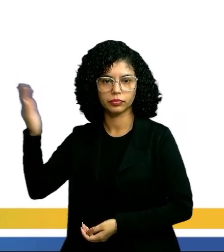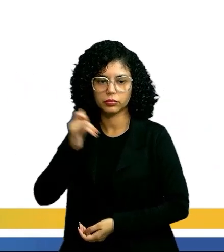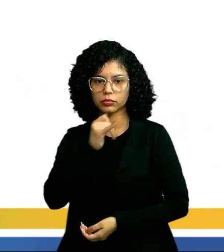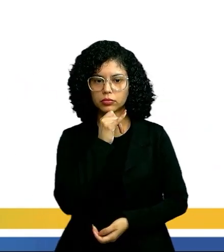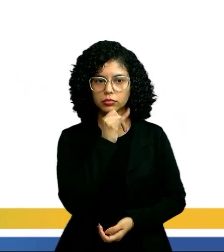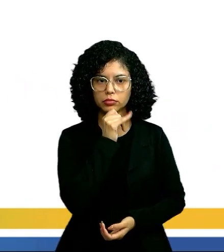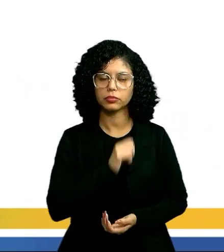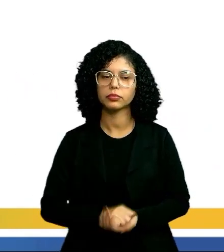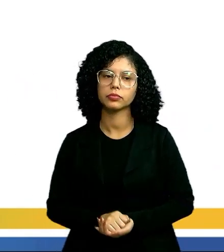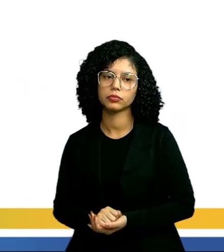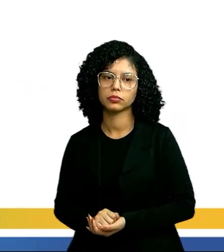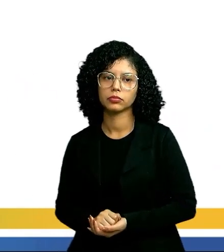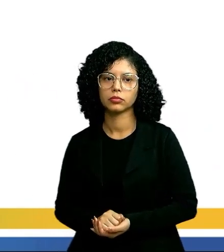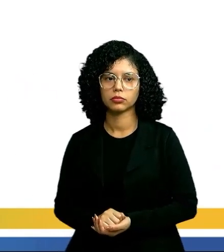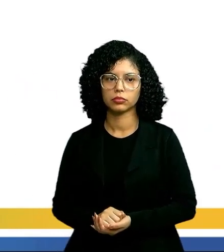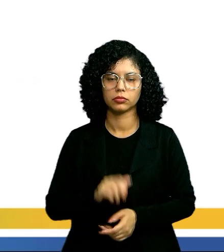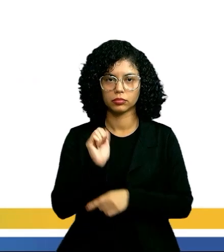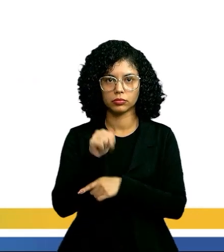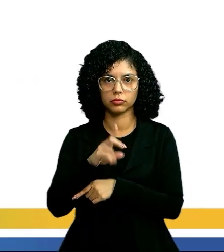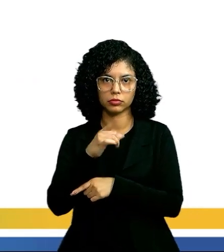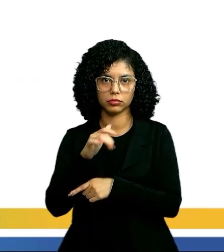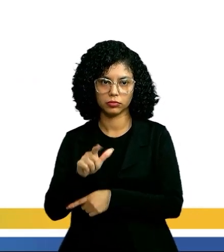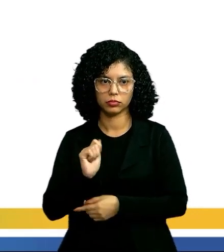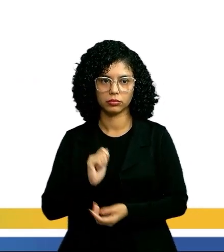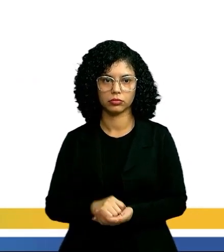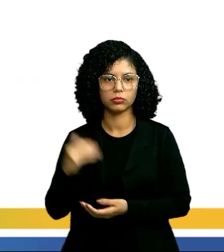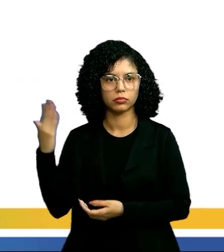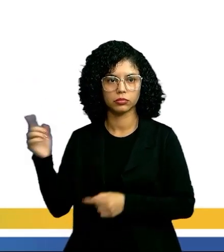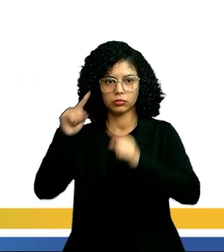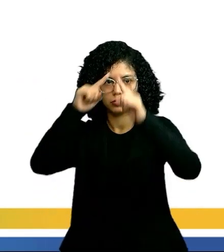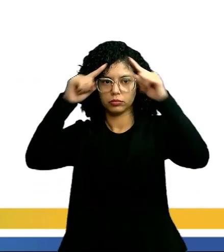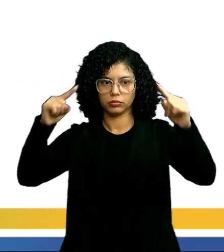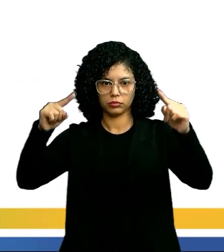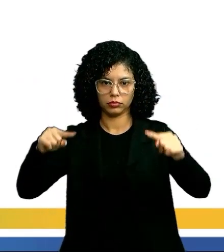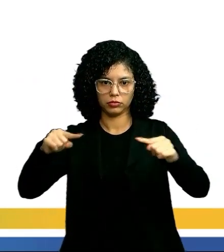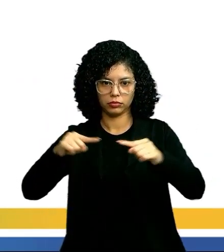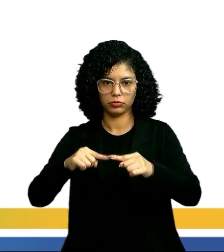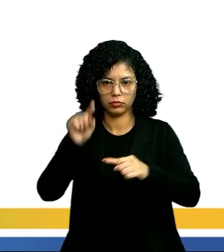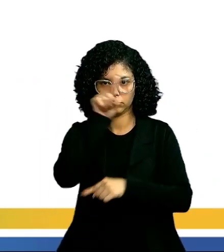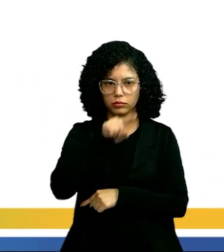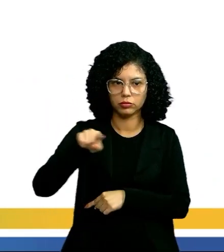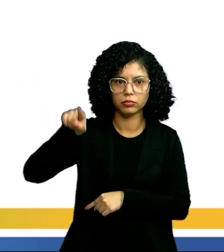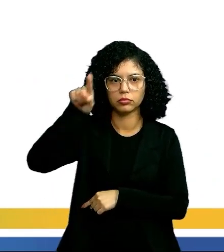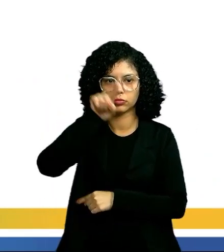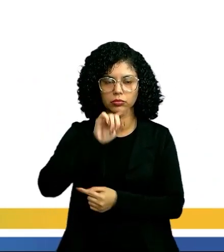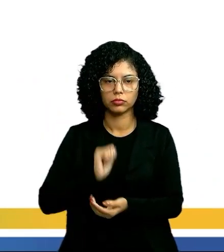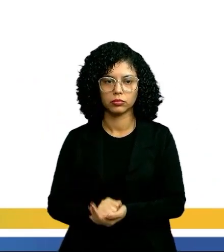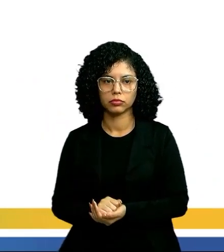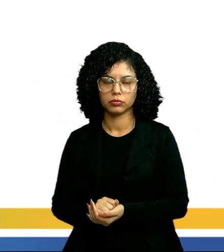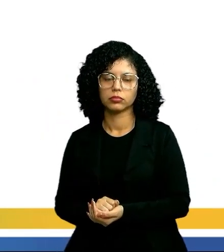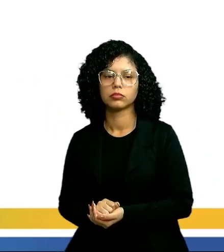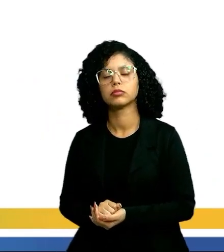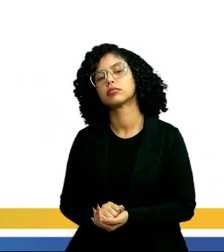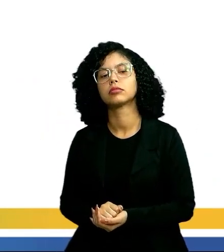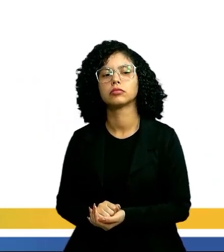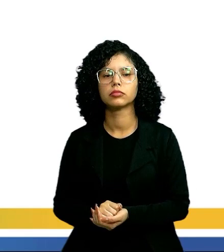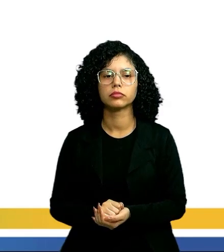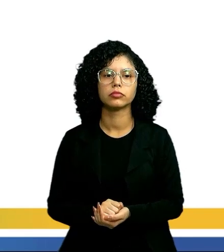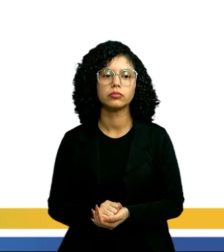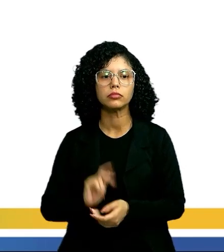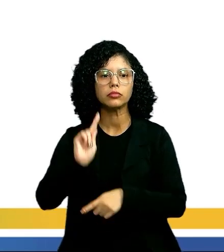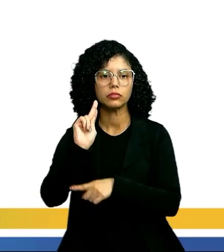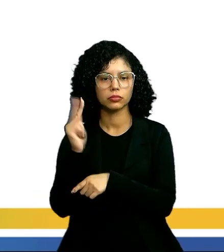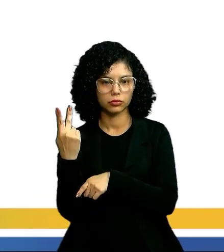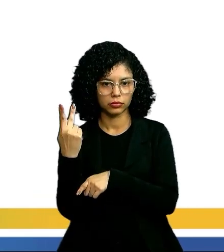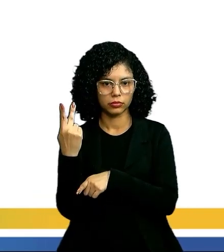Então, nesse caso aí, ó, nós temos um anel aromático, que é sendo representado aí por esse hexágono com um círculo no